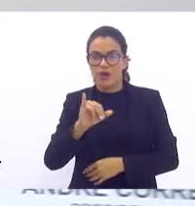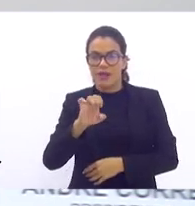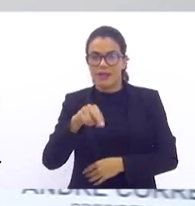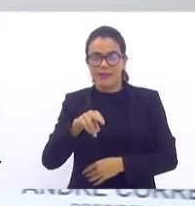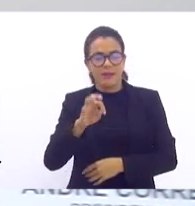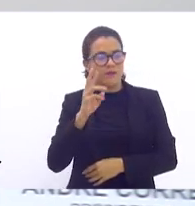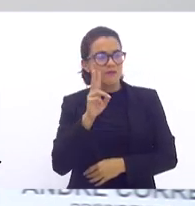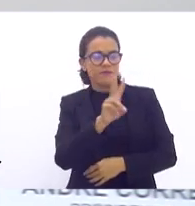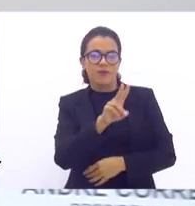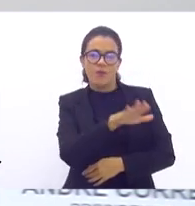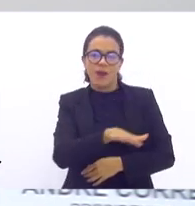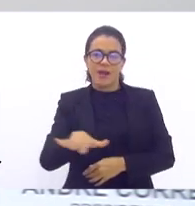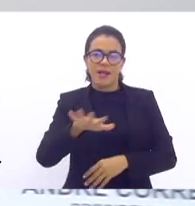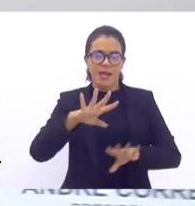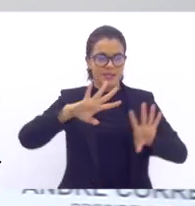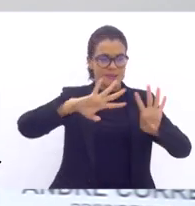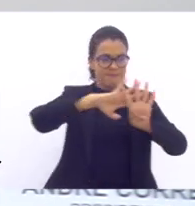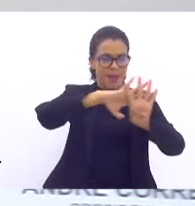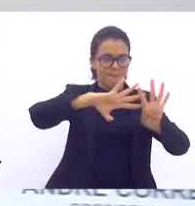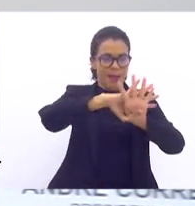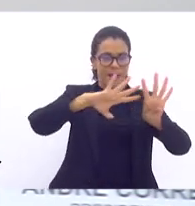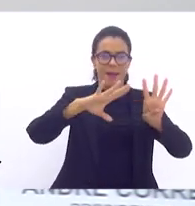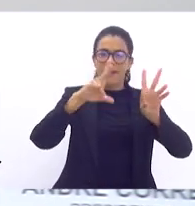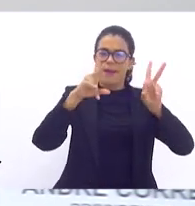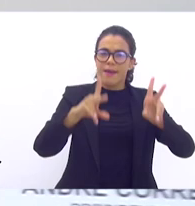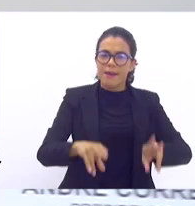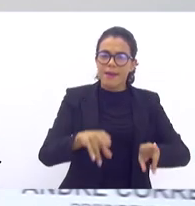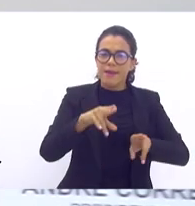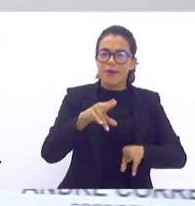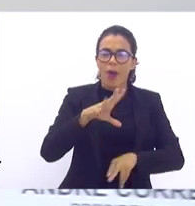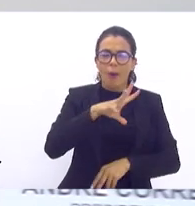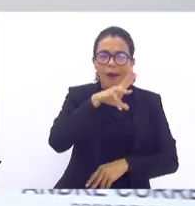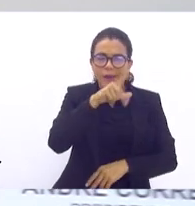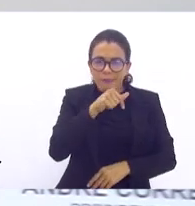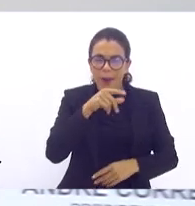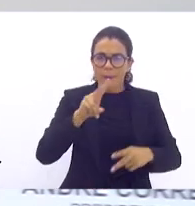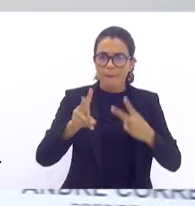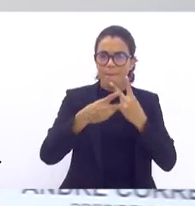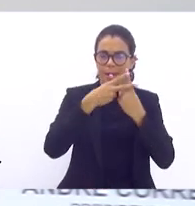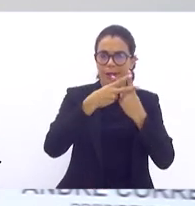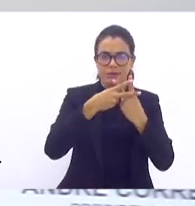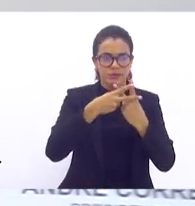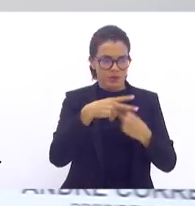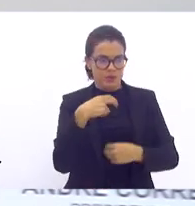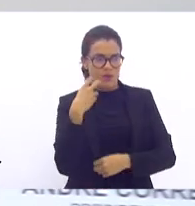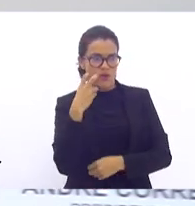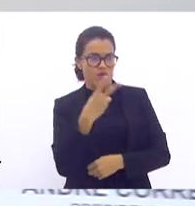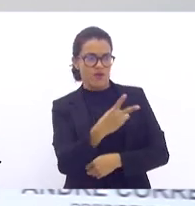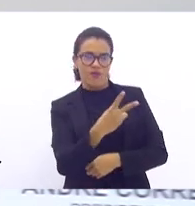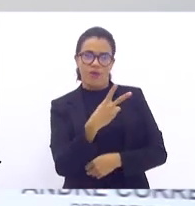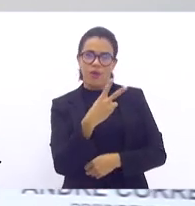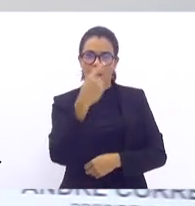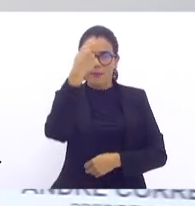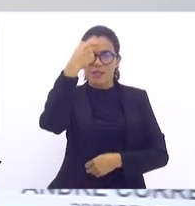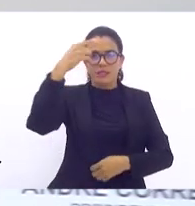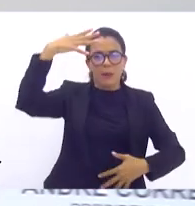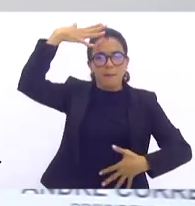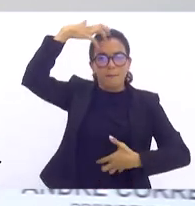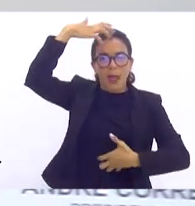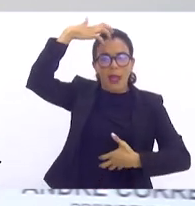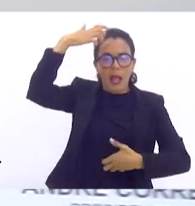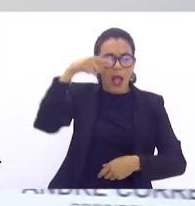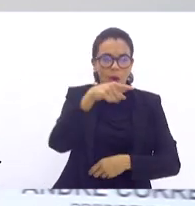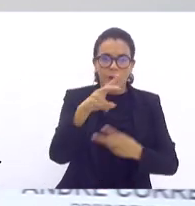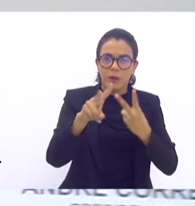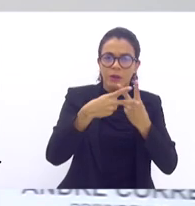jaula Aquilo me chocou assim absurdamente de longe eu pensei até que era o cara que gravou um macaco dentro de casa